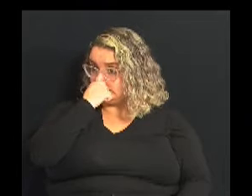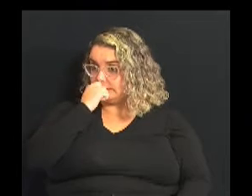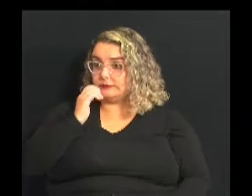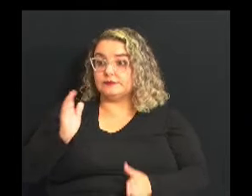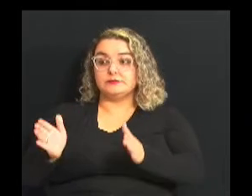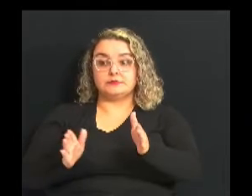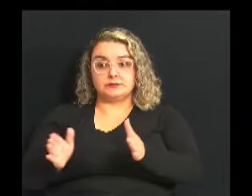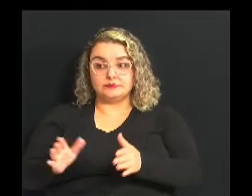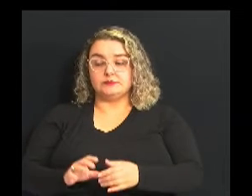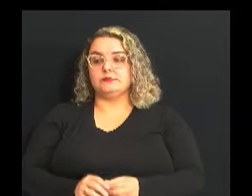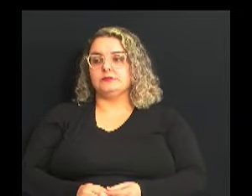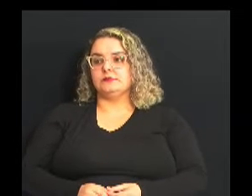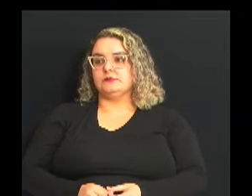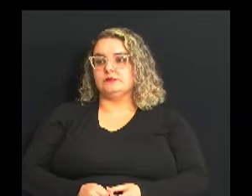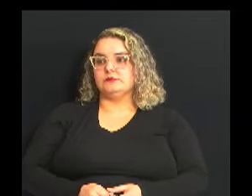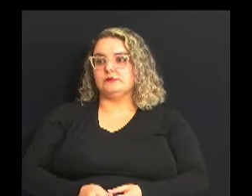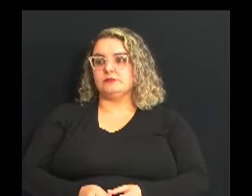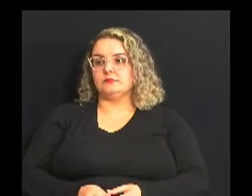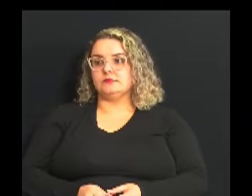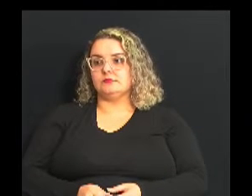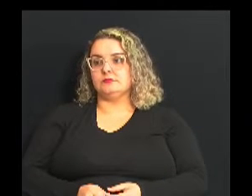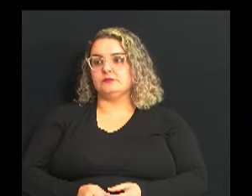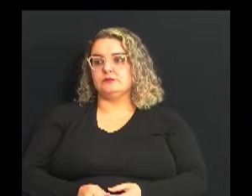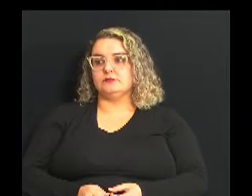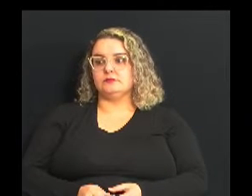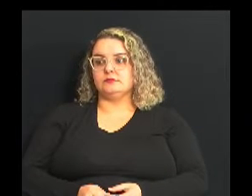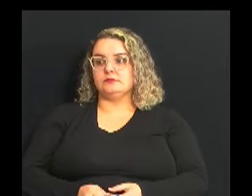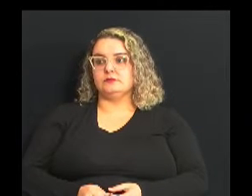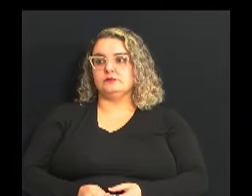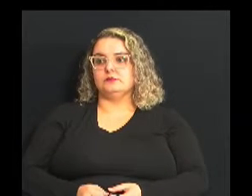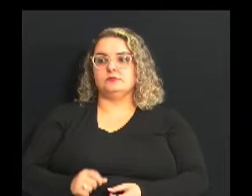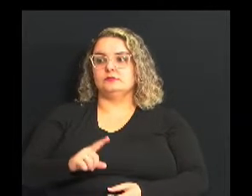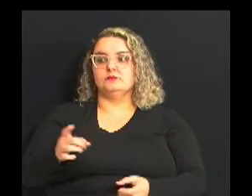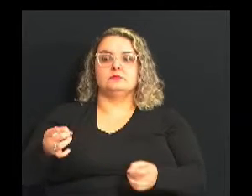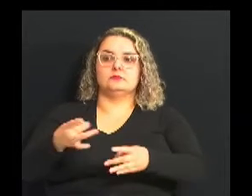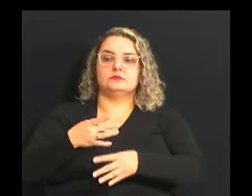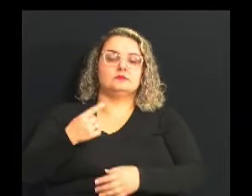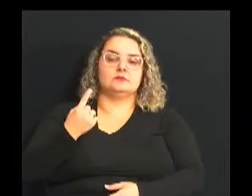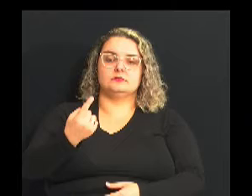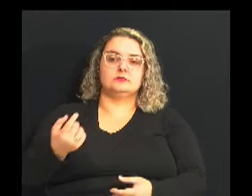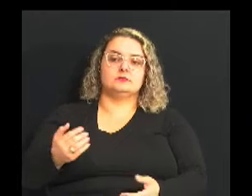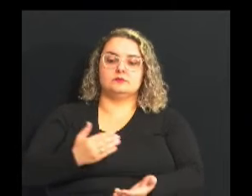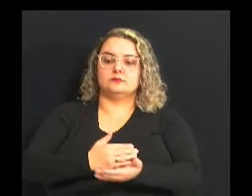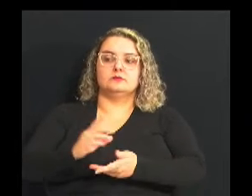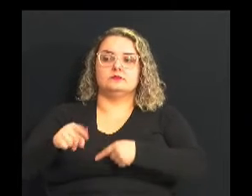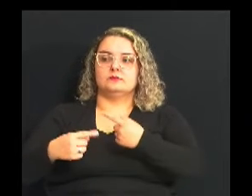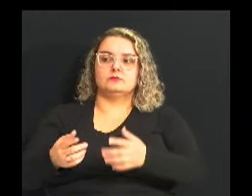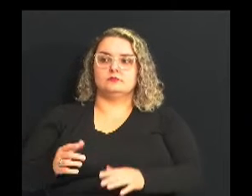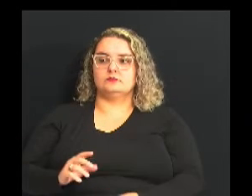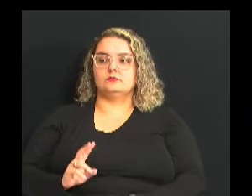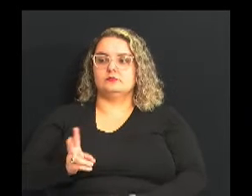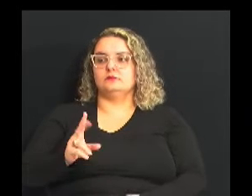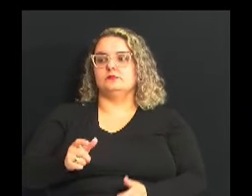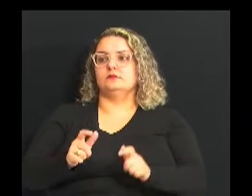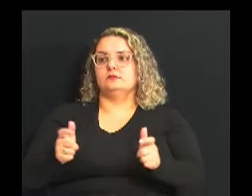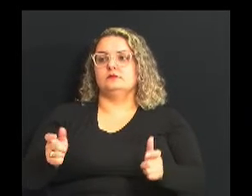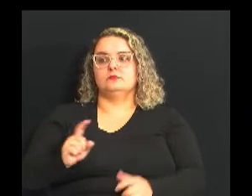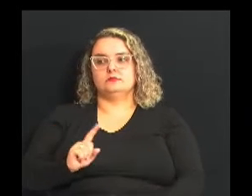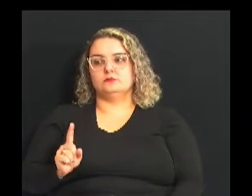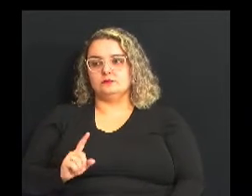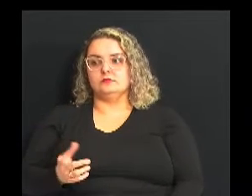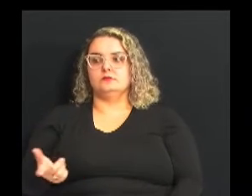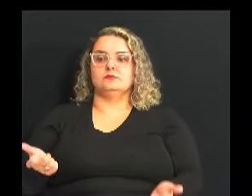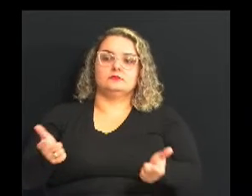Né? Porque isso não é algo que acaba um, começa outro e tende sempre a aumentar, né? E não a